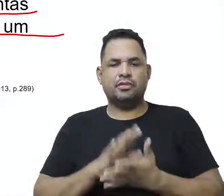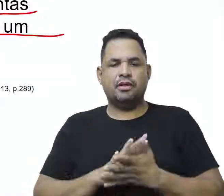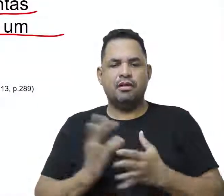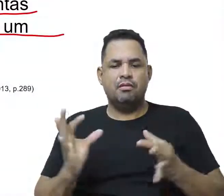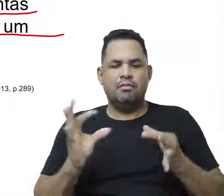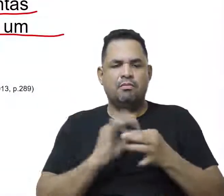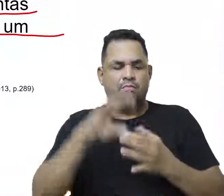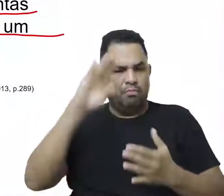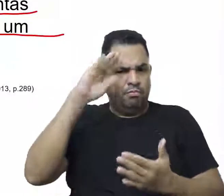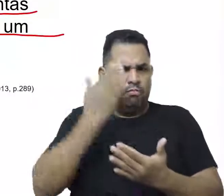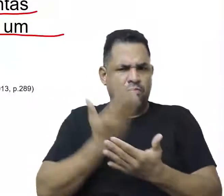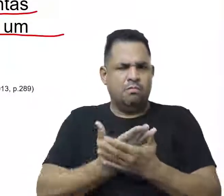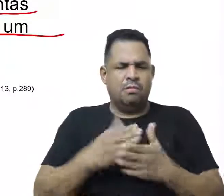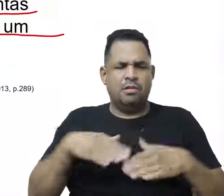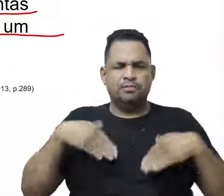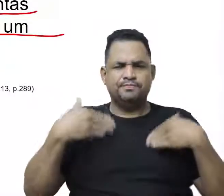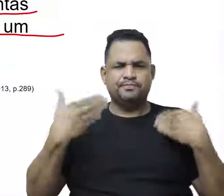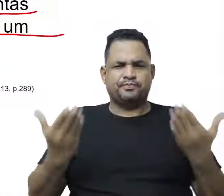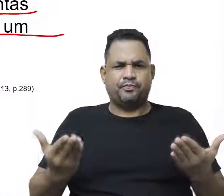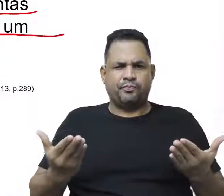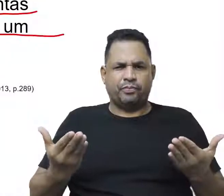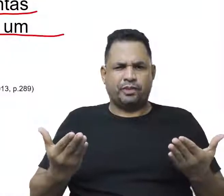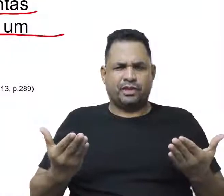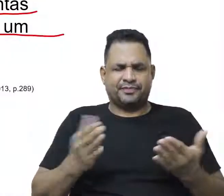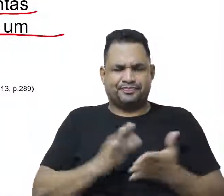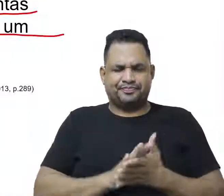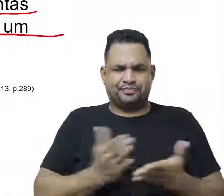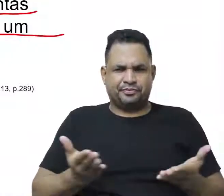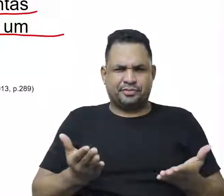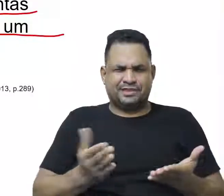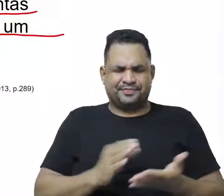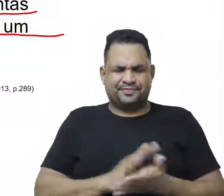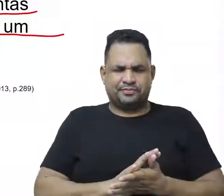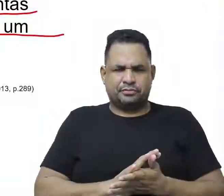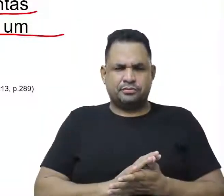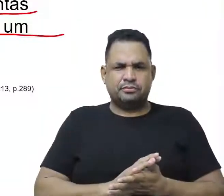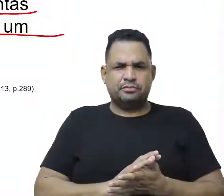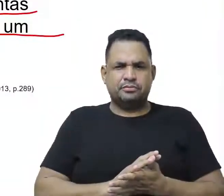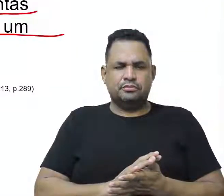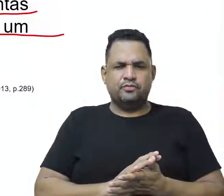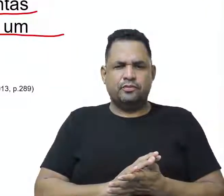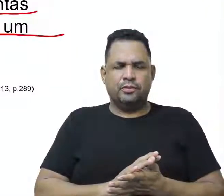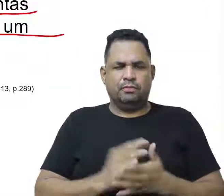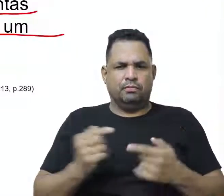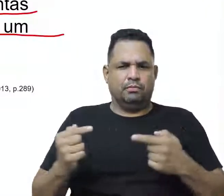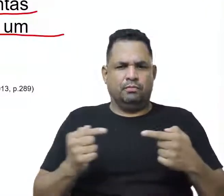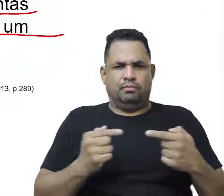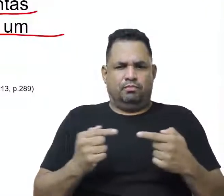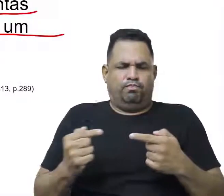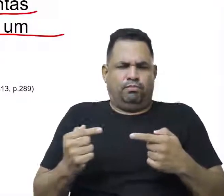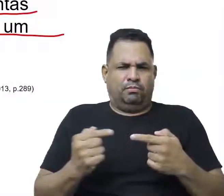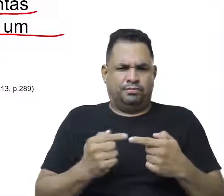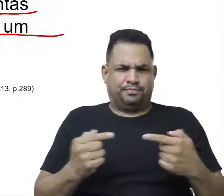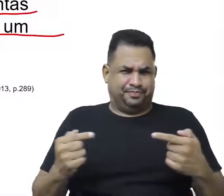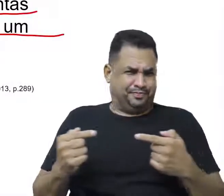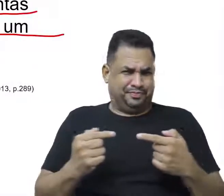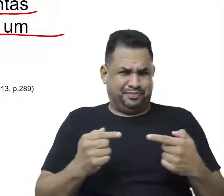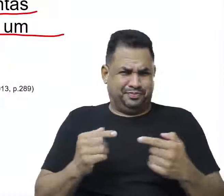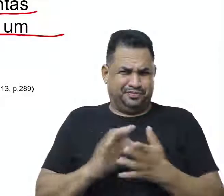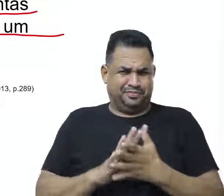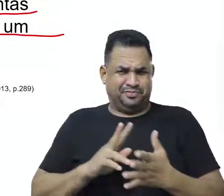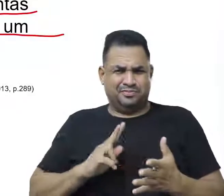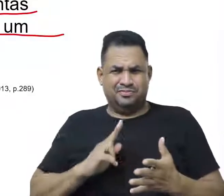crianças né quando as pessoas atribuíam todas essas questões e é